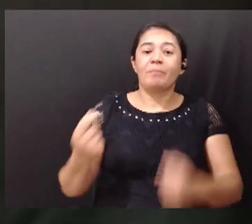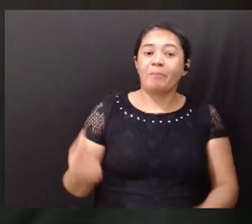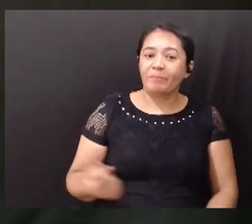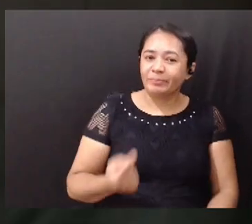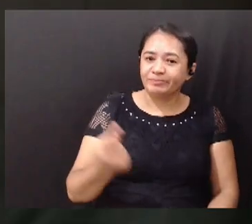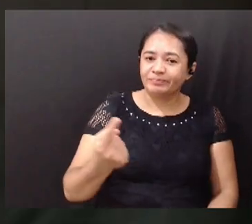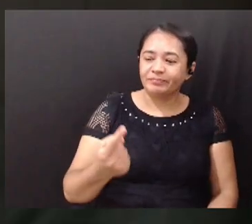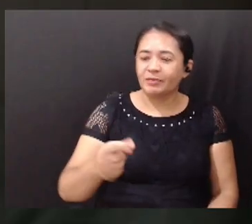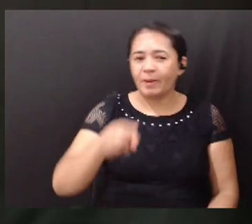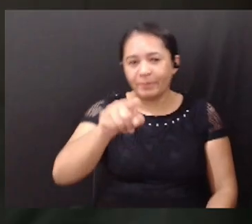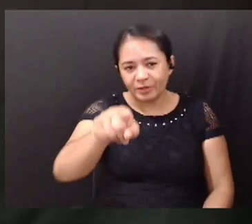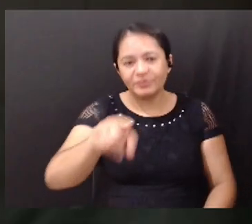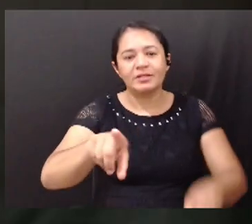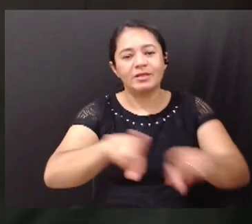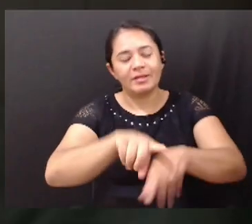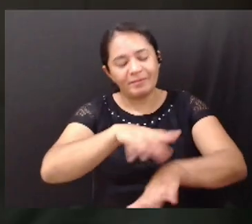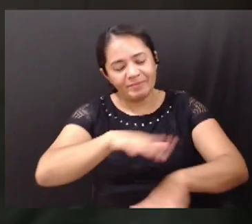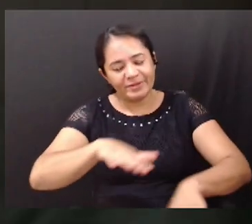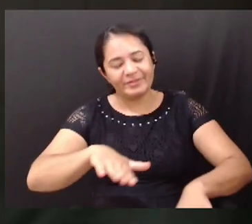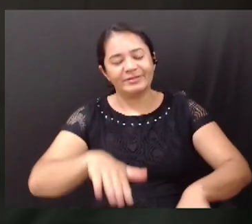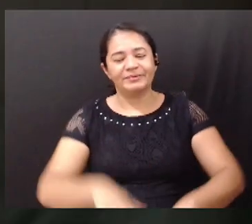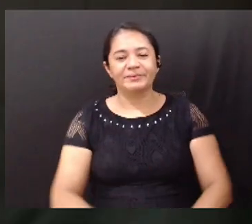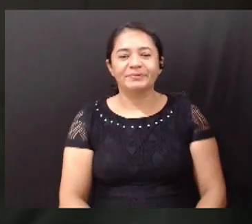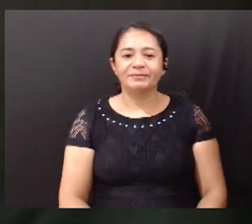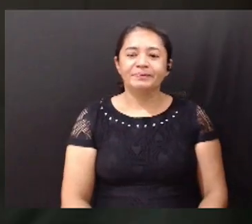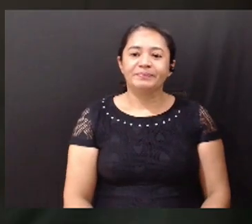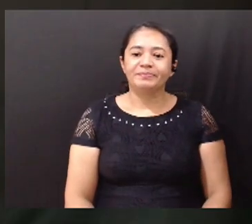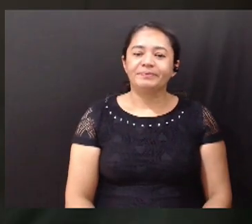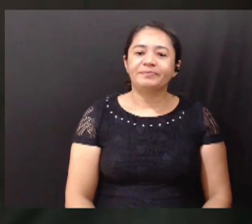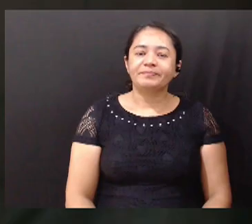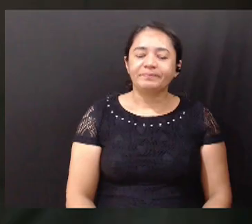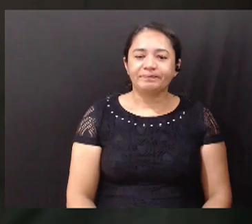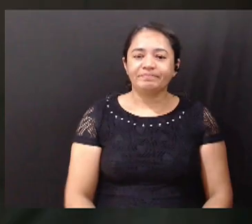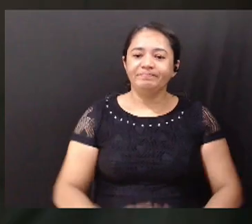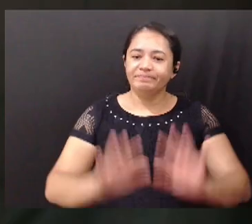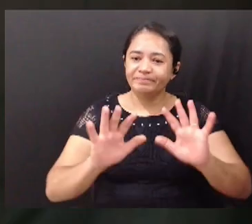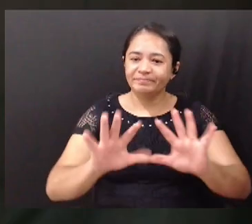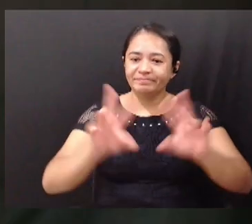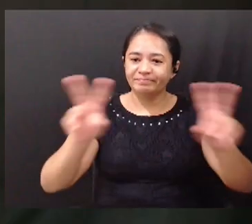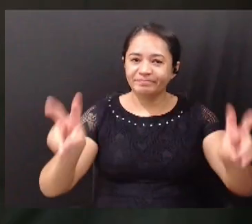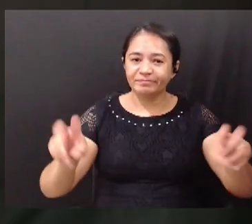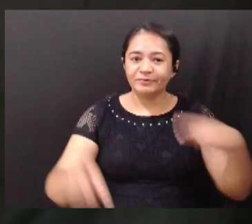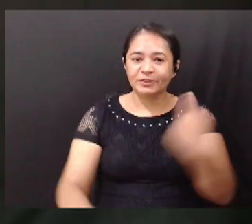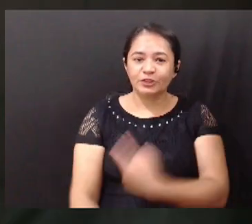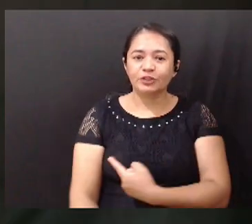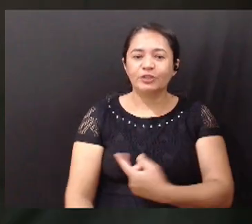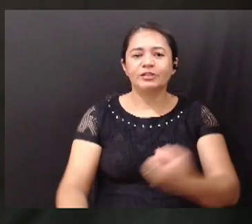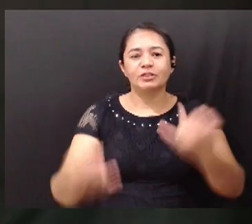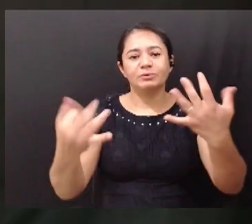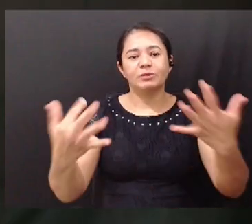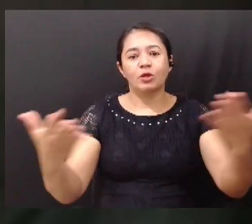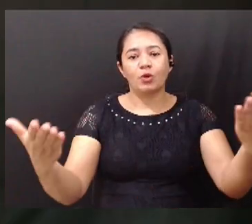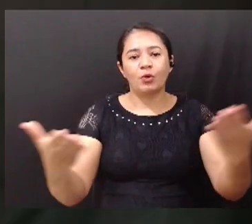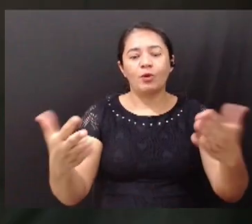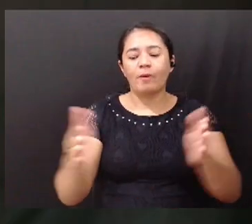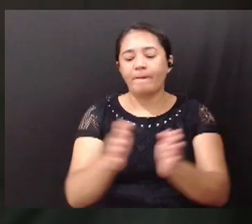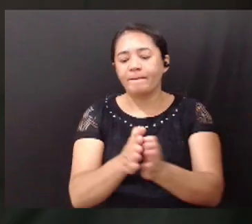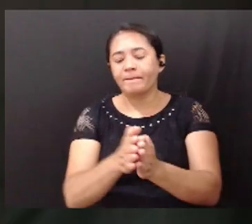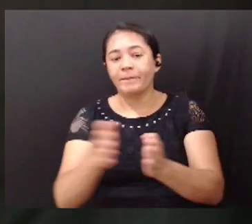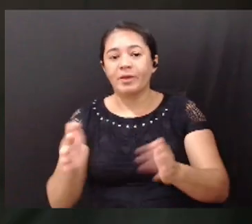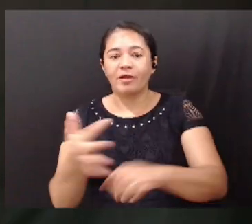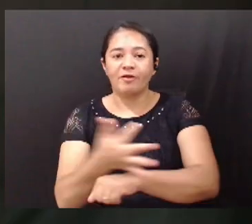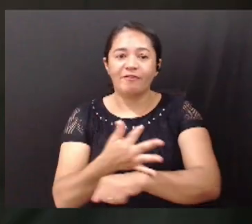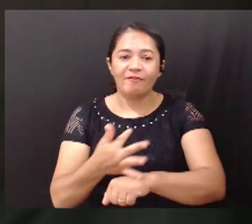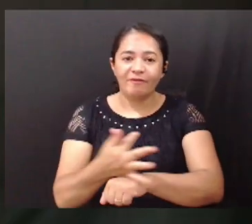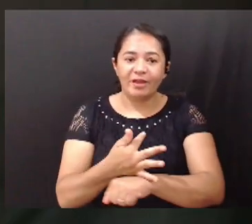você quanto para a sua criança. Então, é sobre isso que a gente falou hoje, férias, né? Como é que a gente faz para